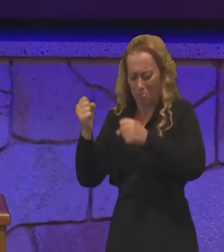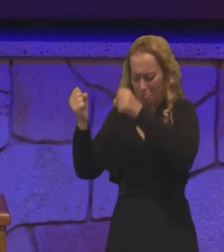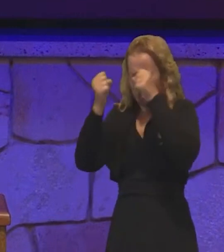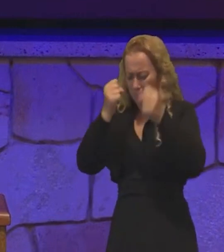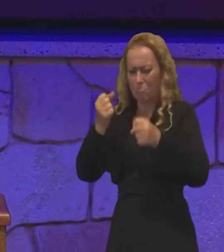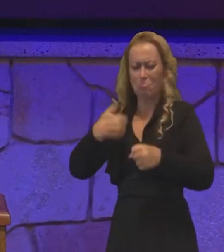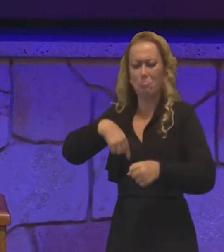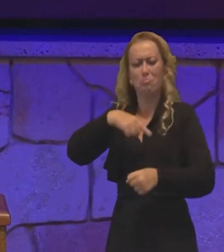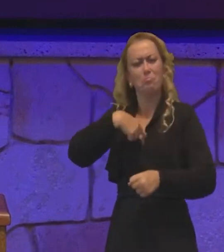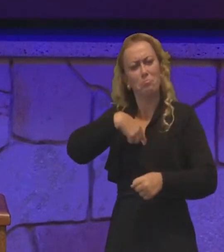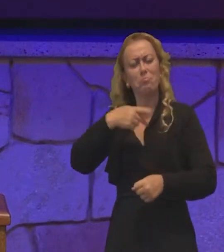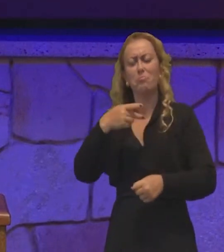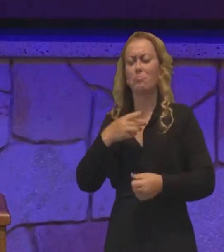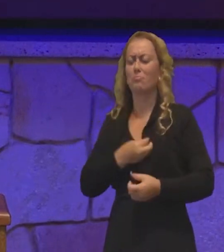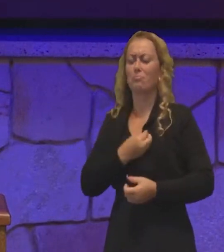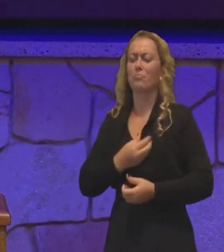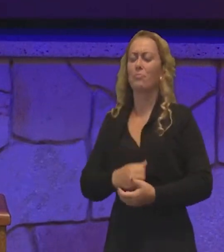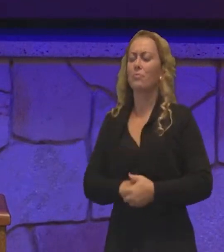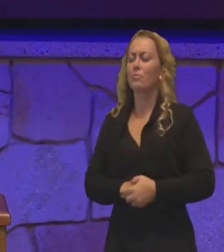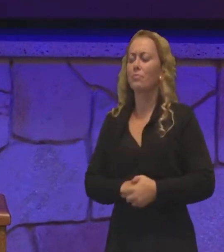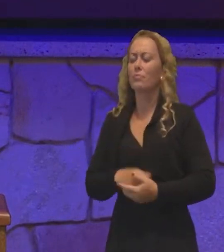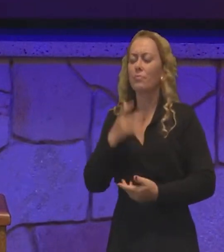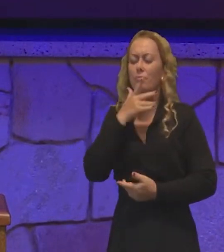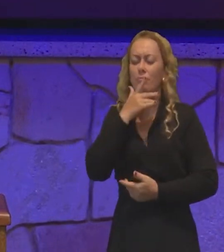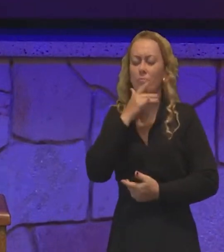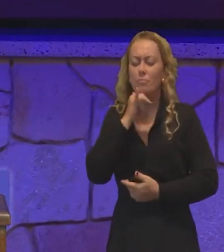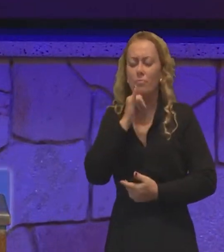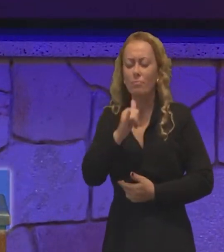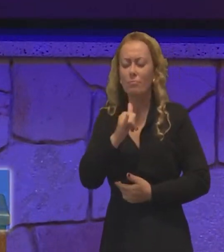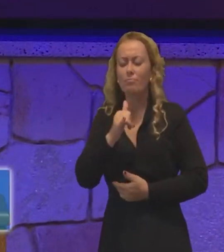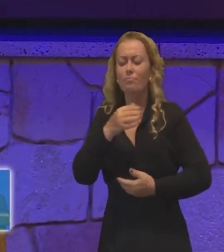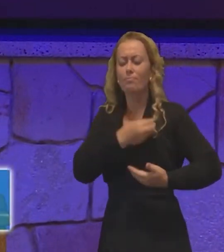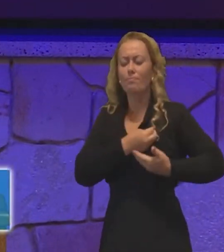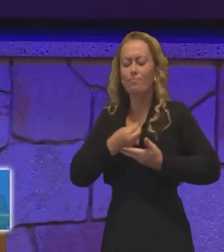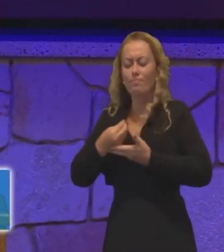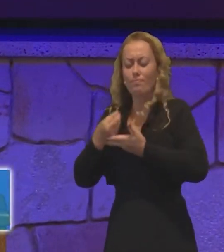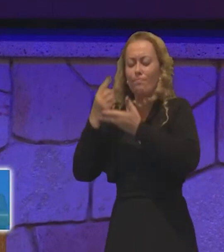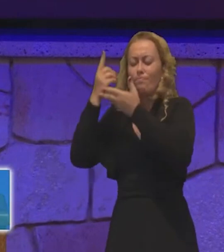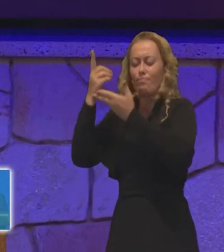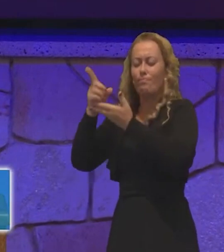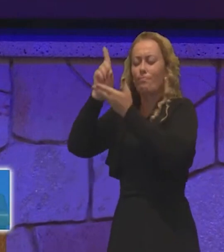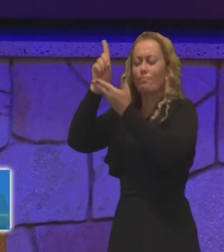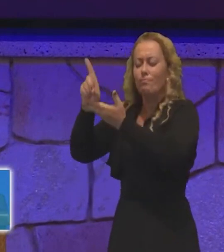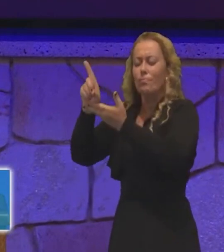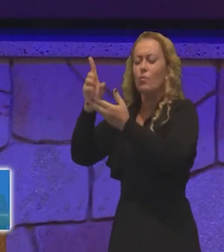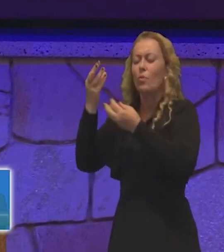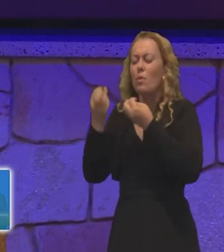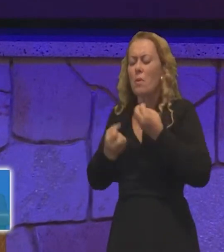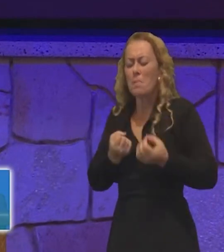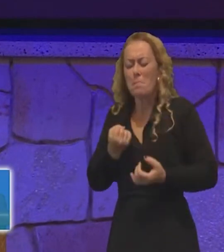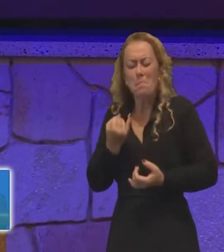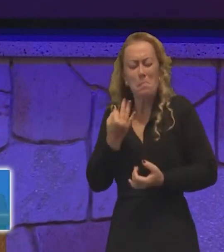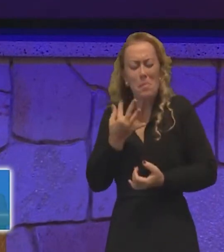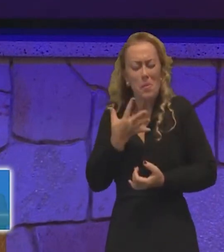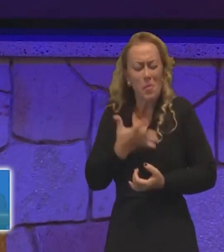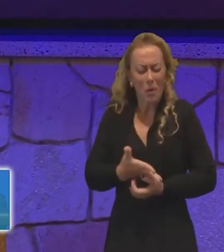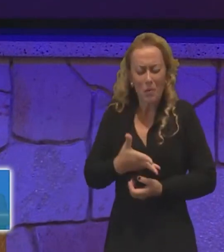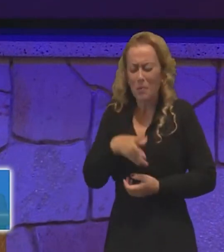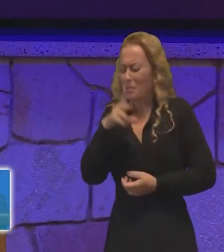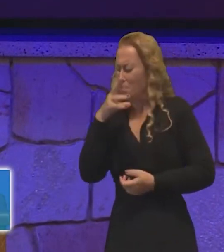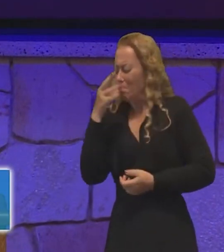Pai, nós entregamos ao Senhor esta congregação, entregamos a nossa vida, Senhor. Quantas adversidades, quantas